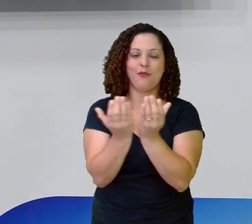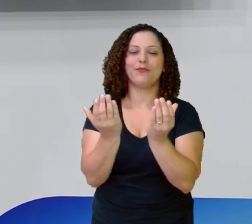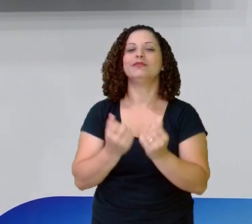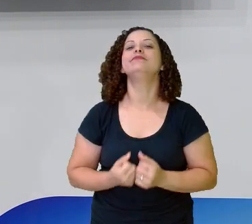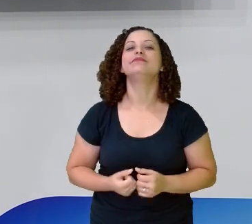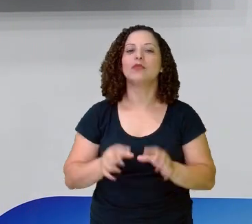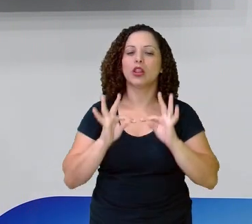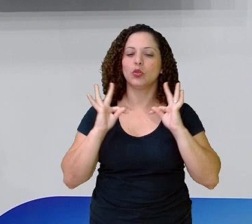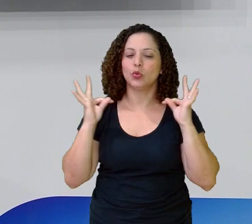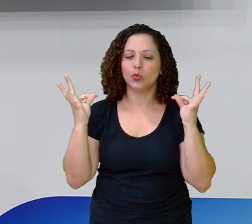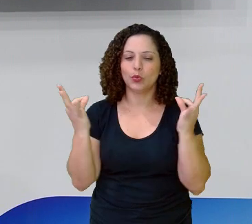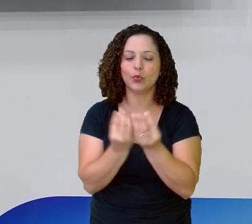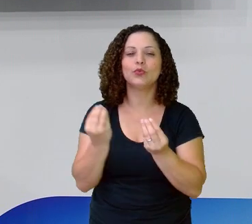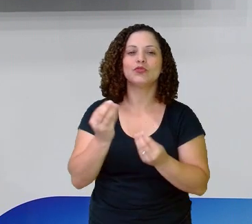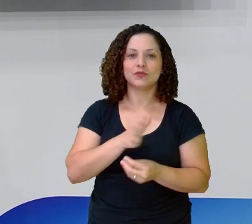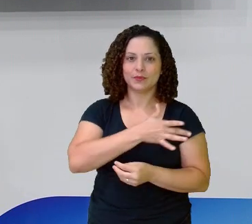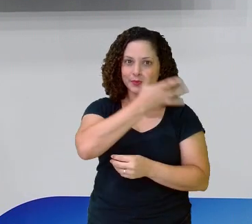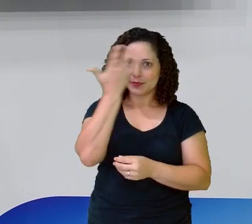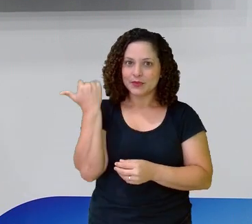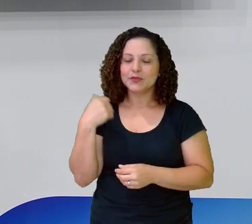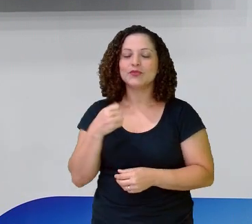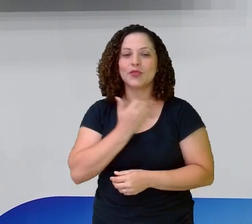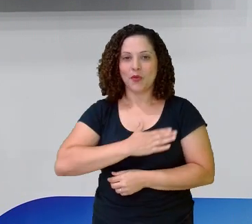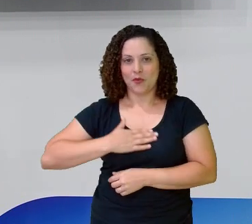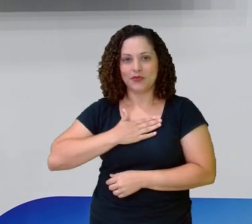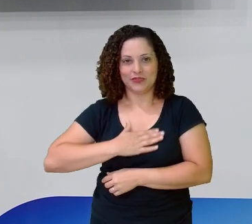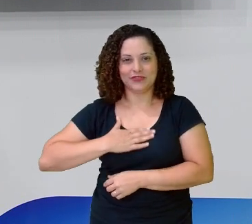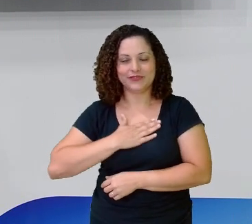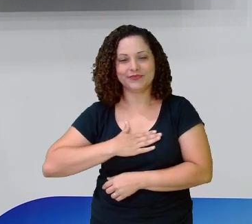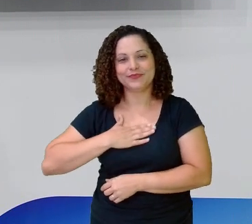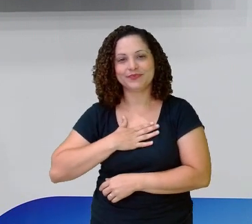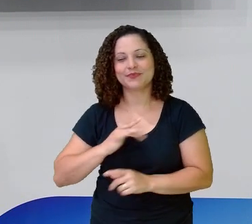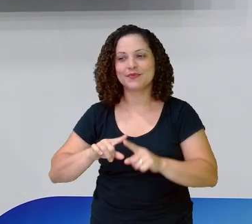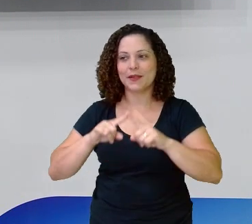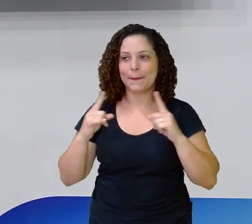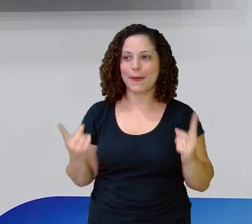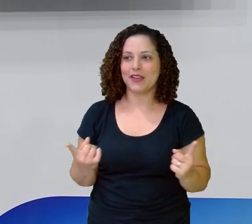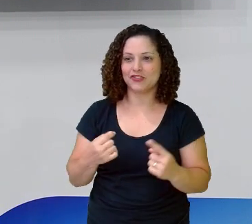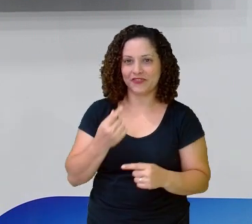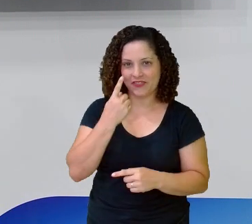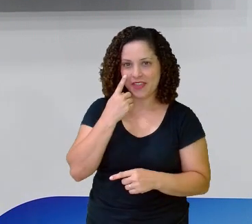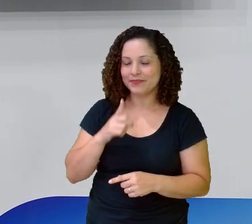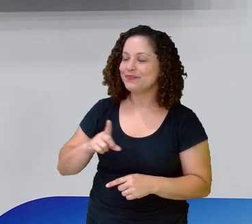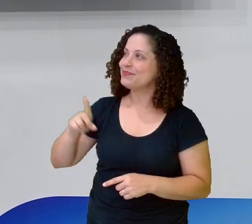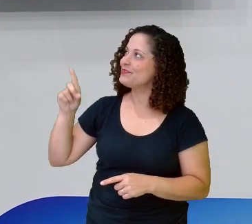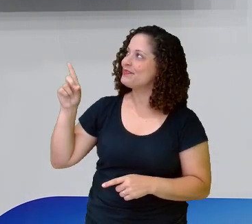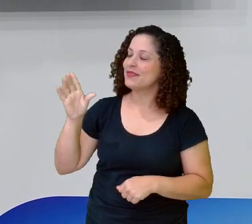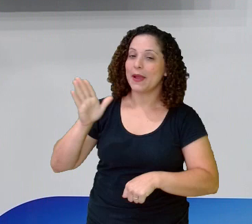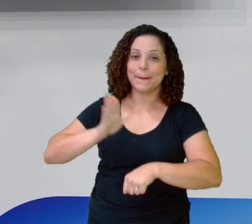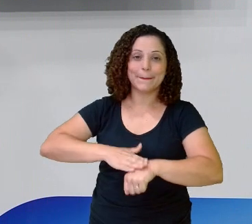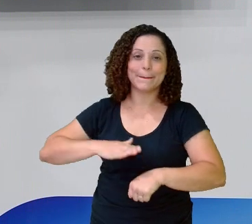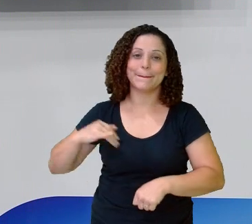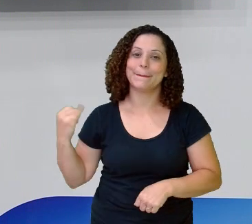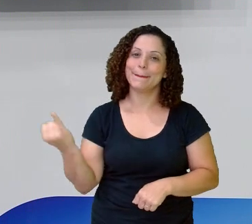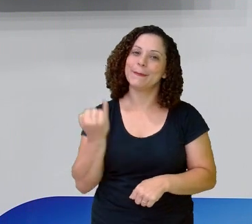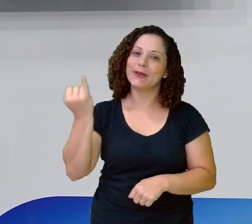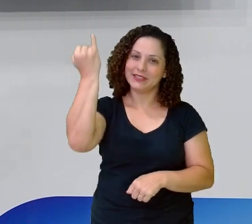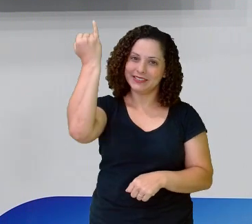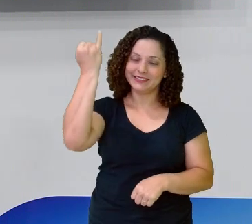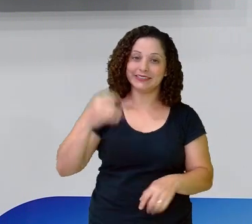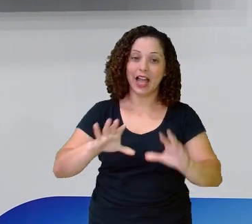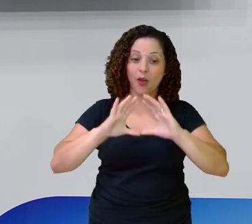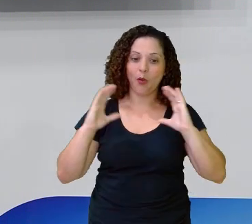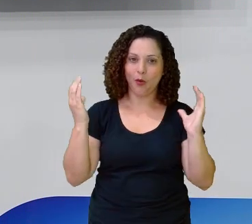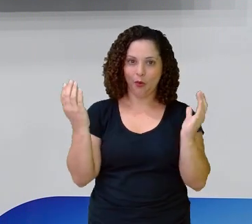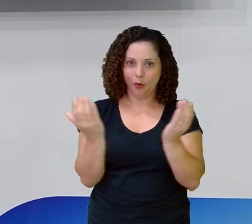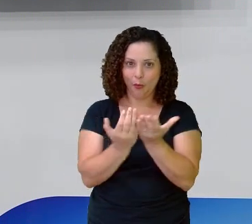mundo corre atrás dela. Agora diga se ela não é o elemento mais importante dessa